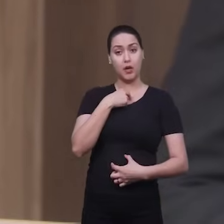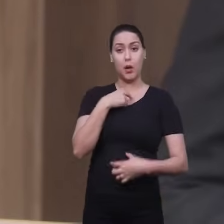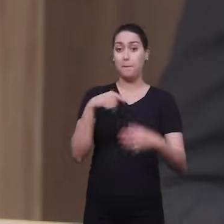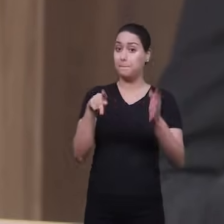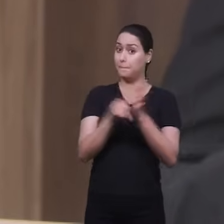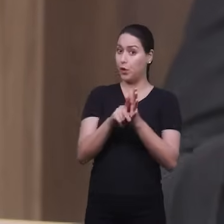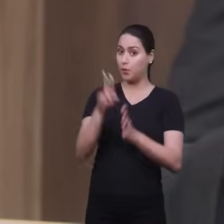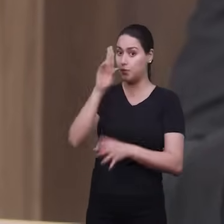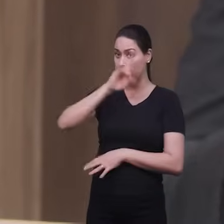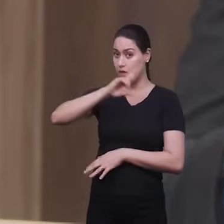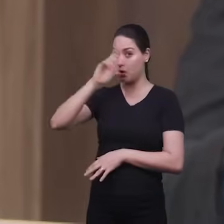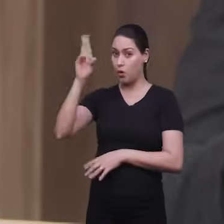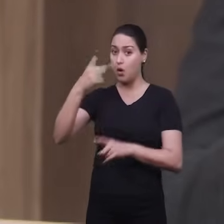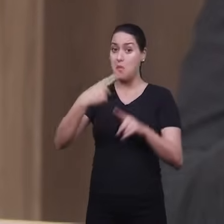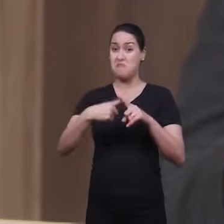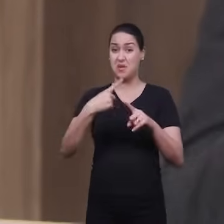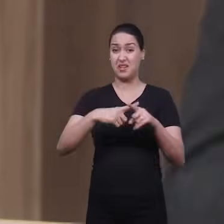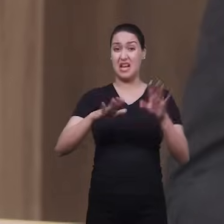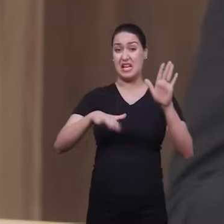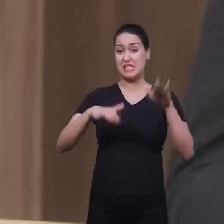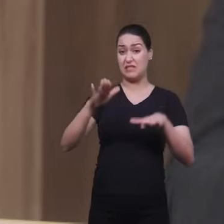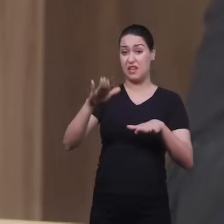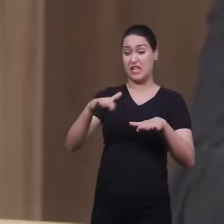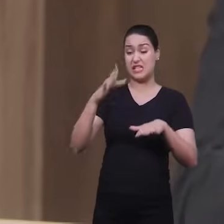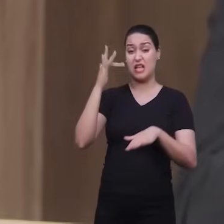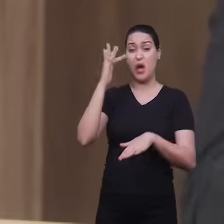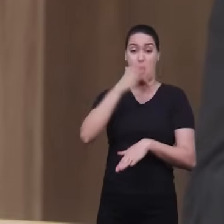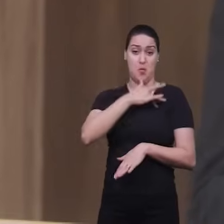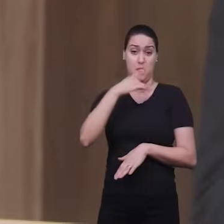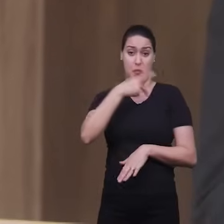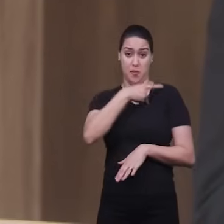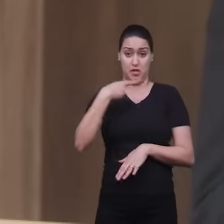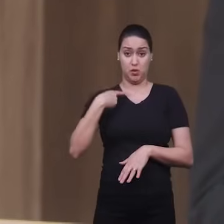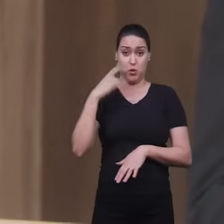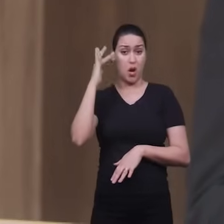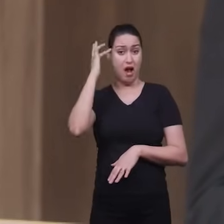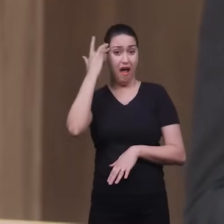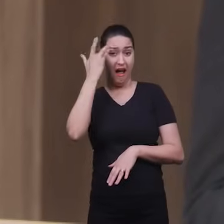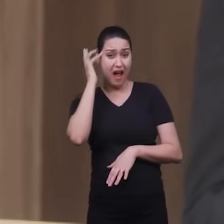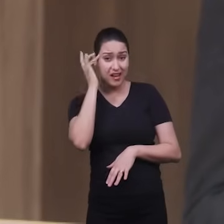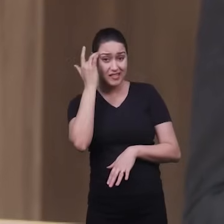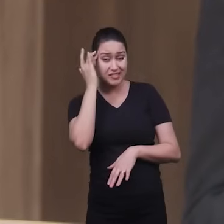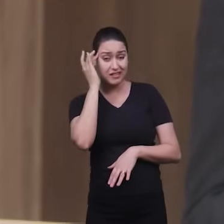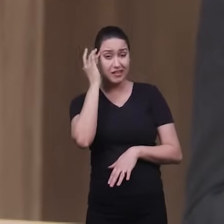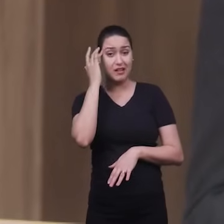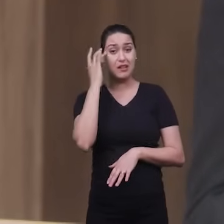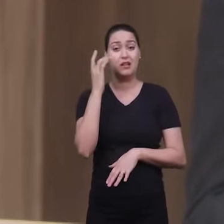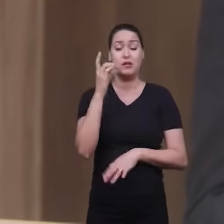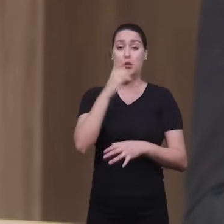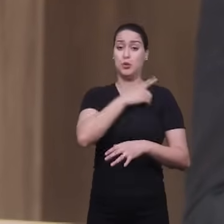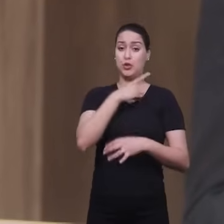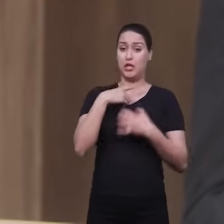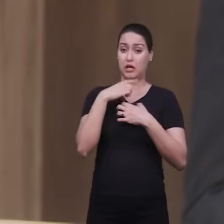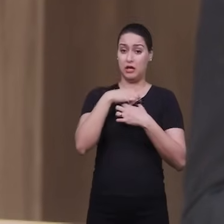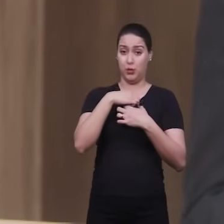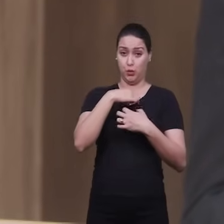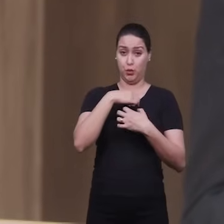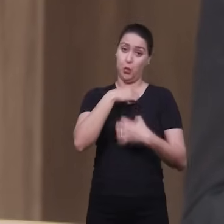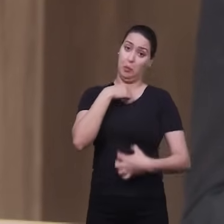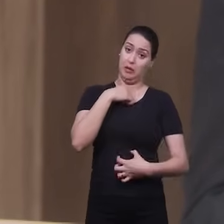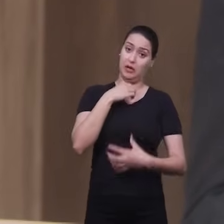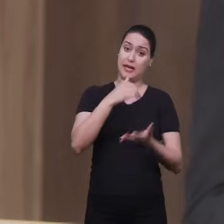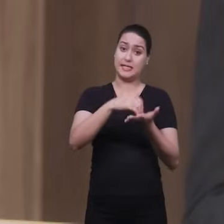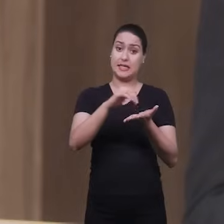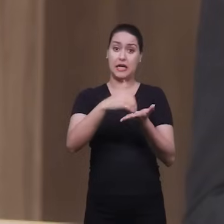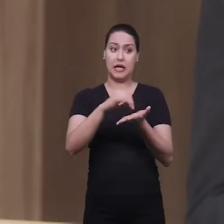porque muitas vezes o pastor acha que o diácono é um secretário dele também não é não isso é muito importante e o senhor